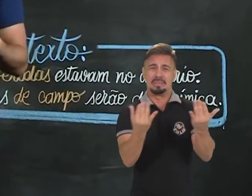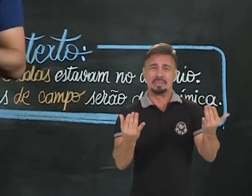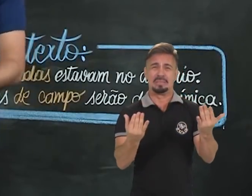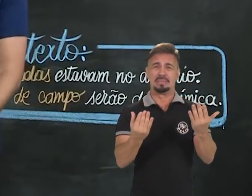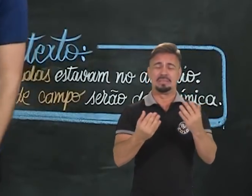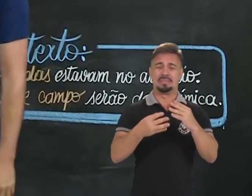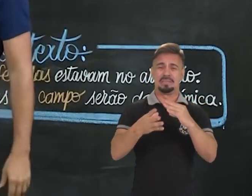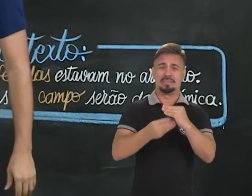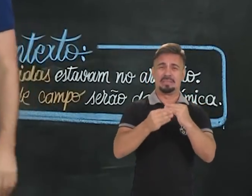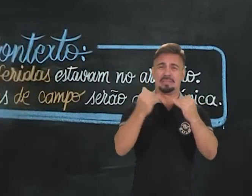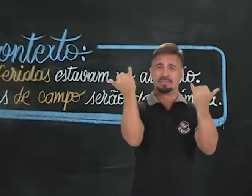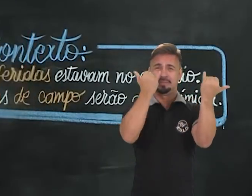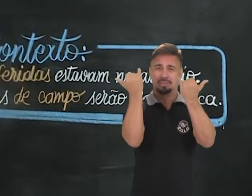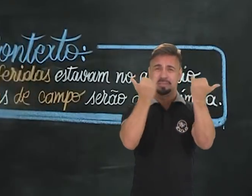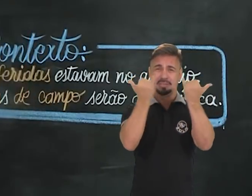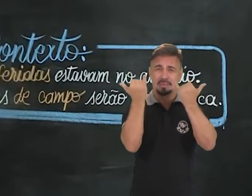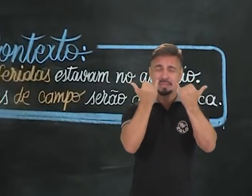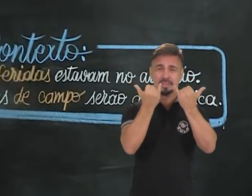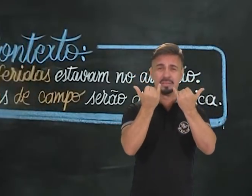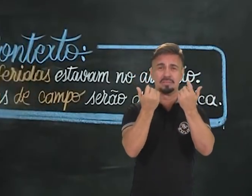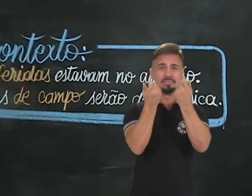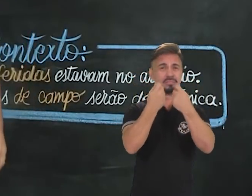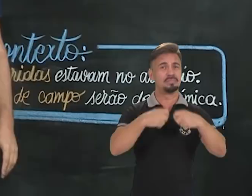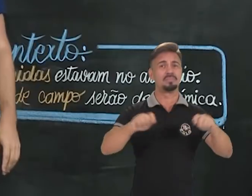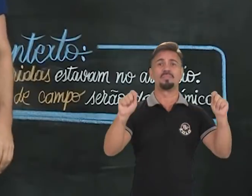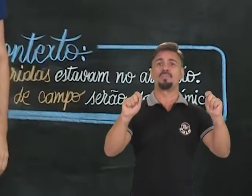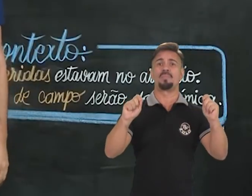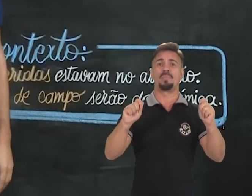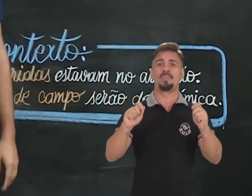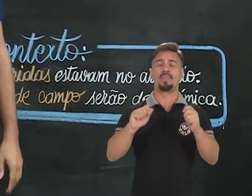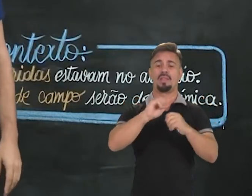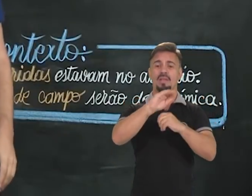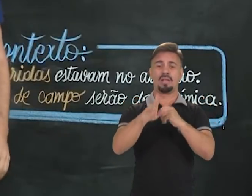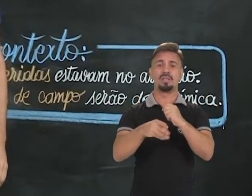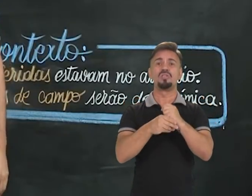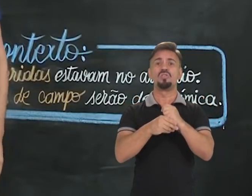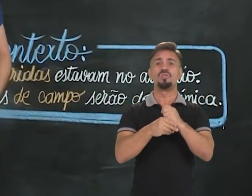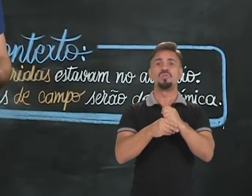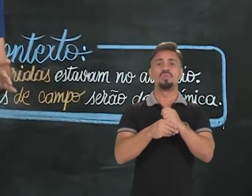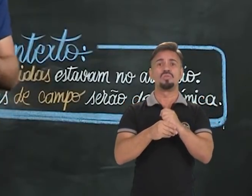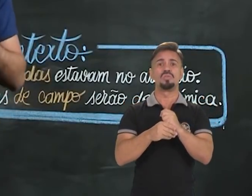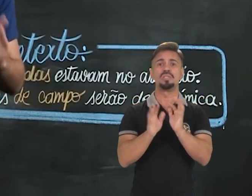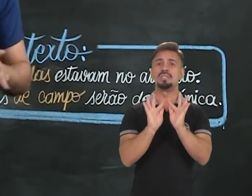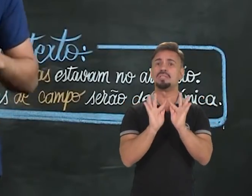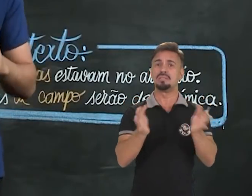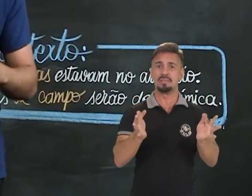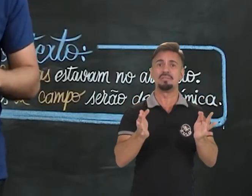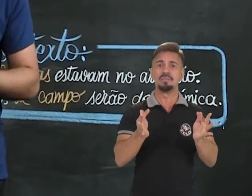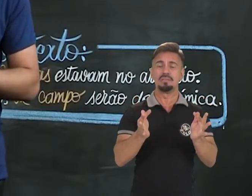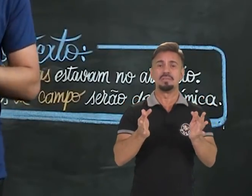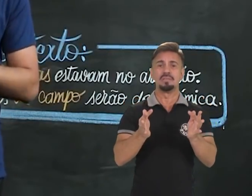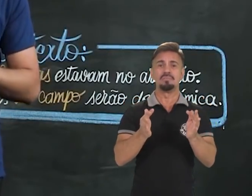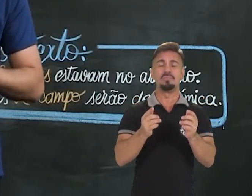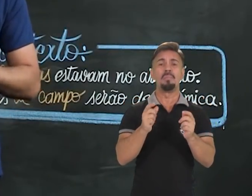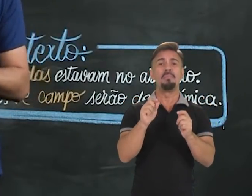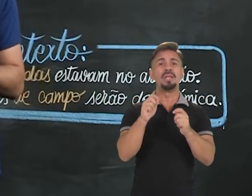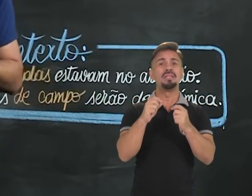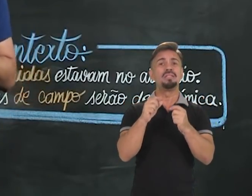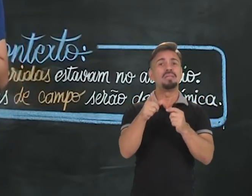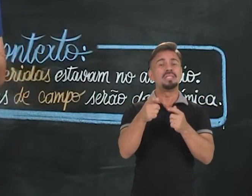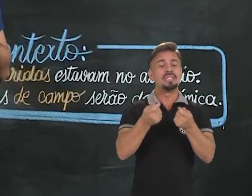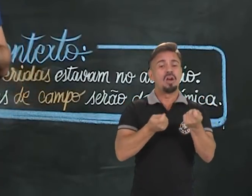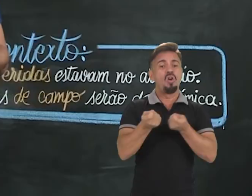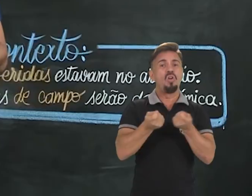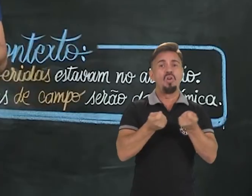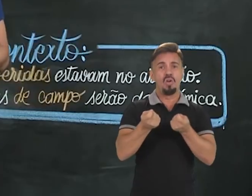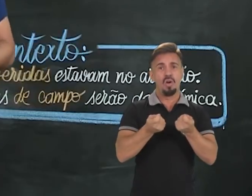com excesso de informações. Por isso que a gente diz que o adjunto ele é acessório. Se você não souber dosar o uso desses acessórios, o texto